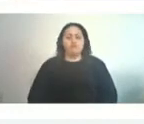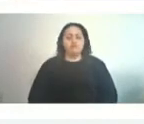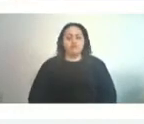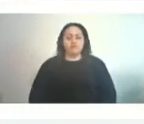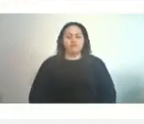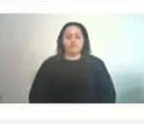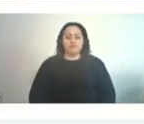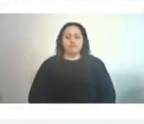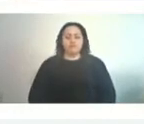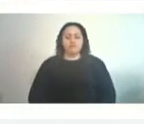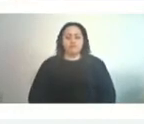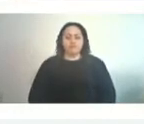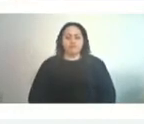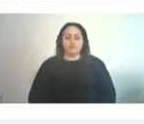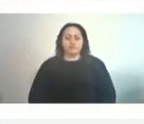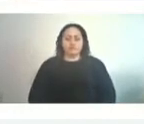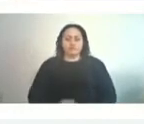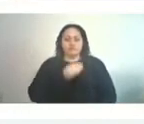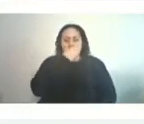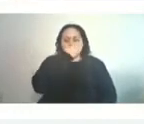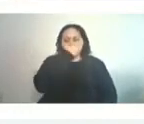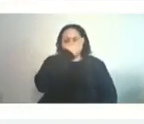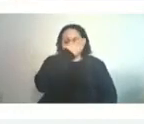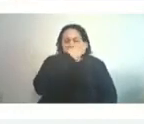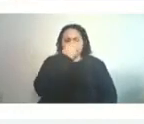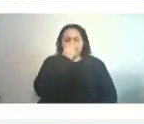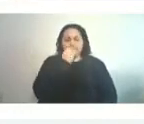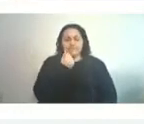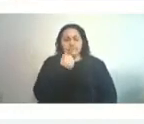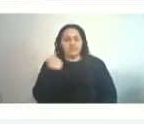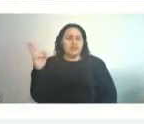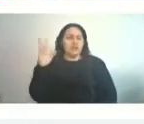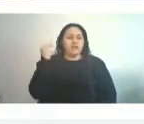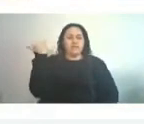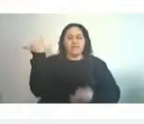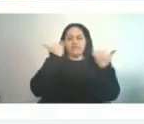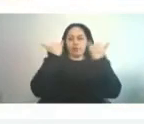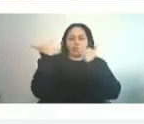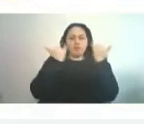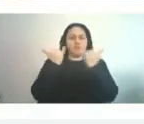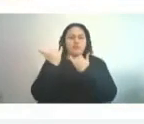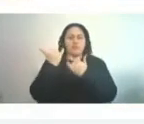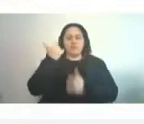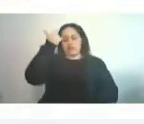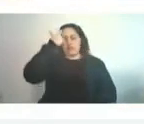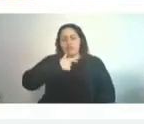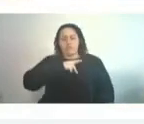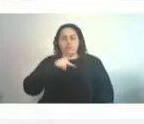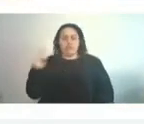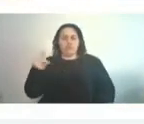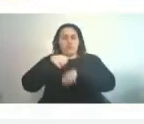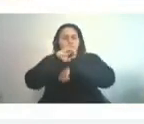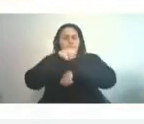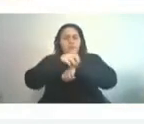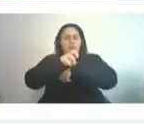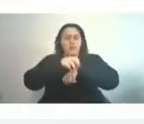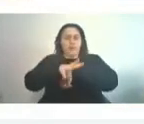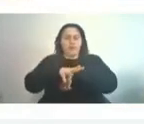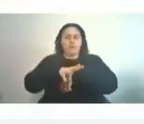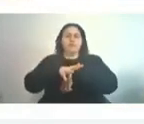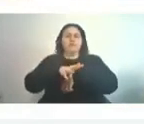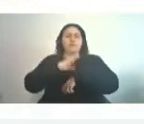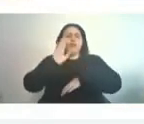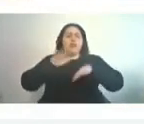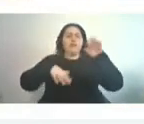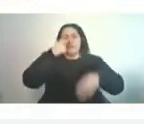Muitas informações, muitos conhecimentos que o professor leva à sala de aula, certamente o professor já venceu há muito tempo, né? Por isso ele é